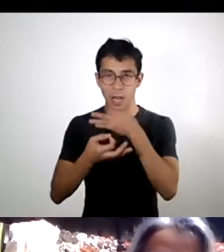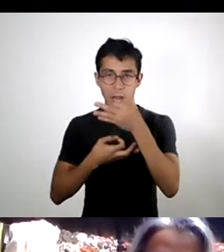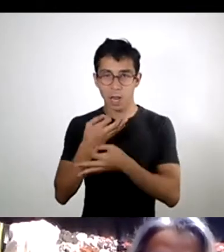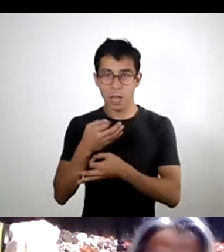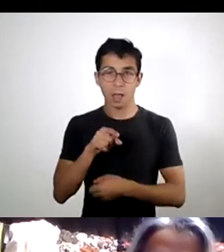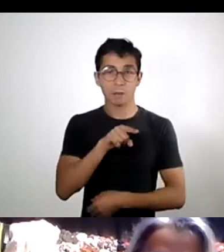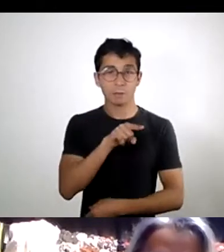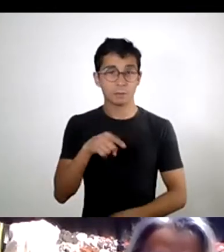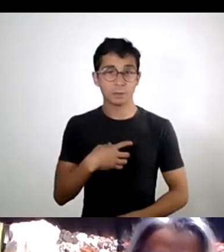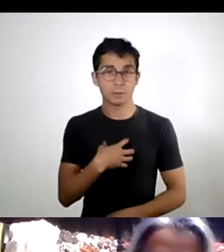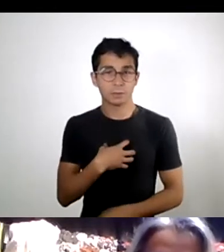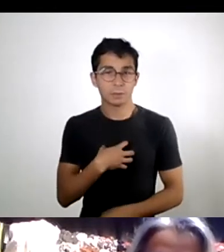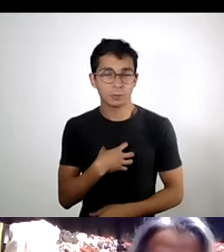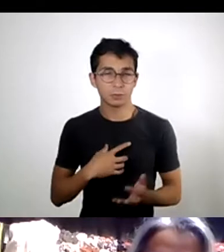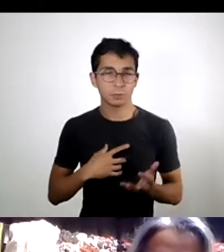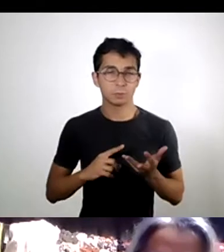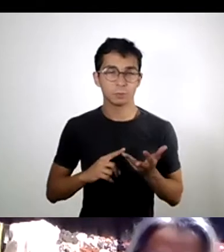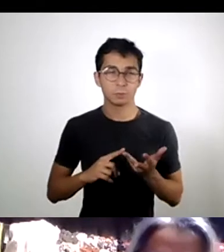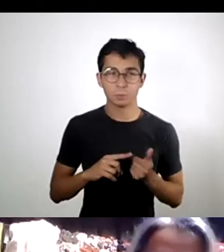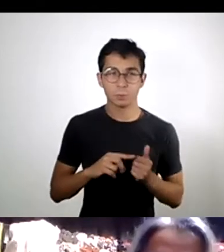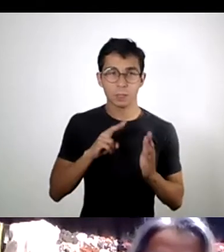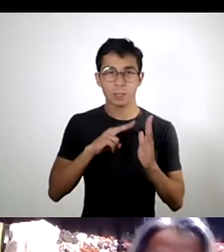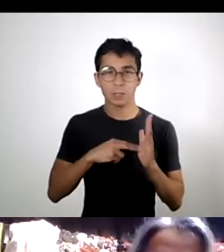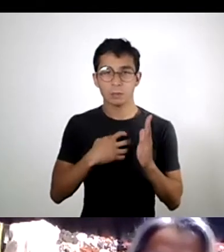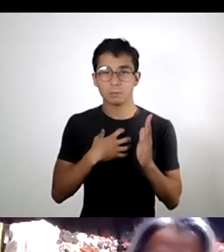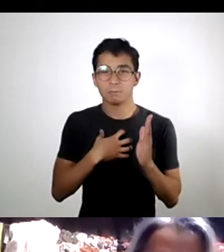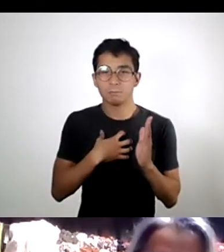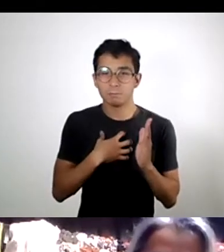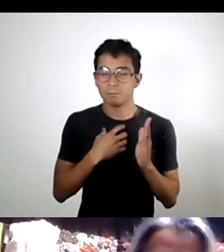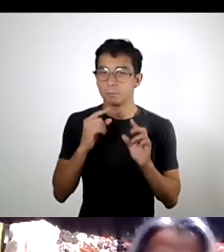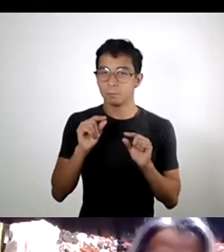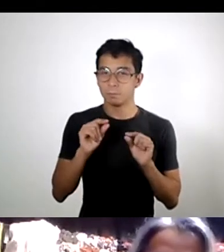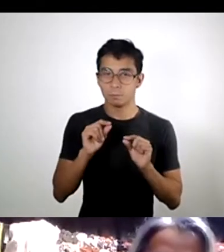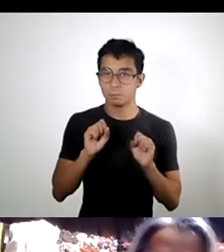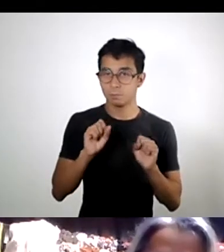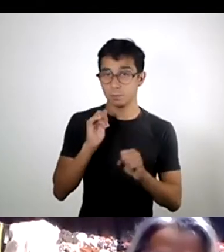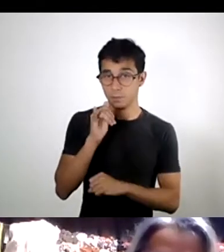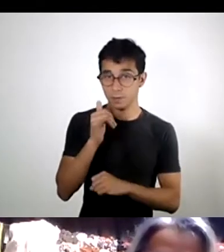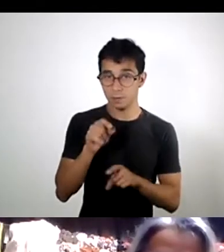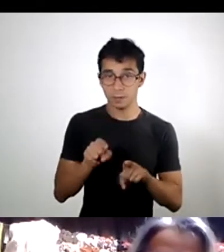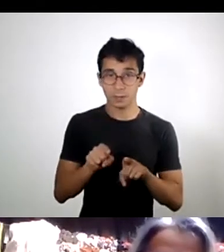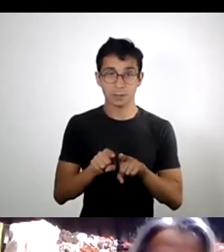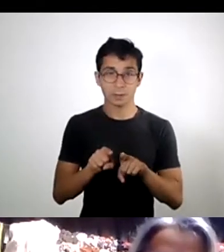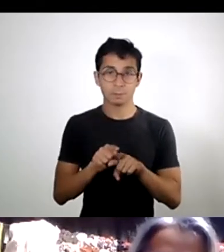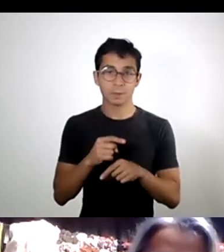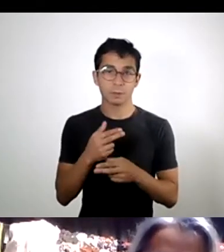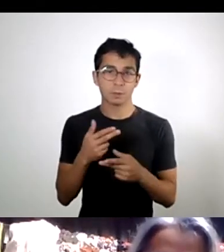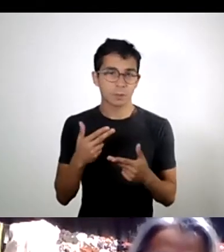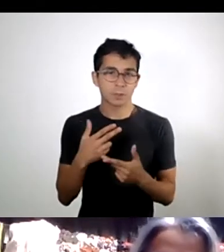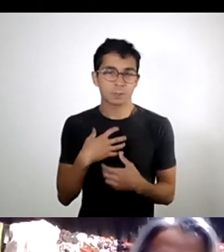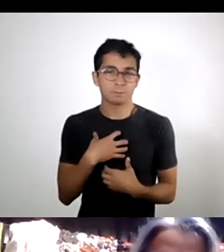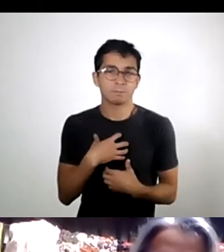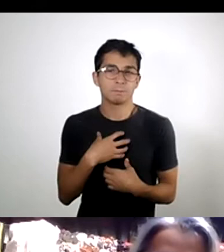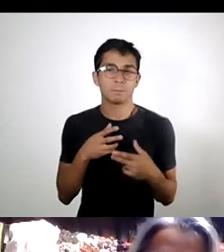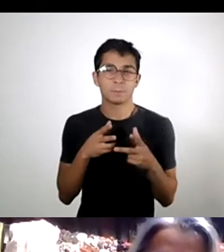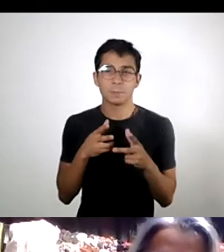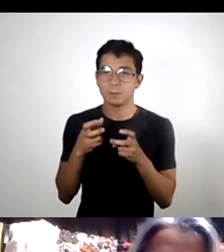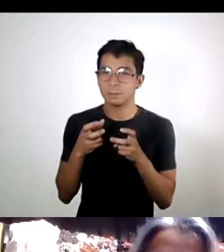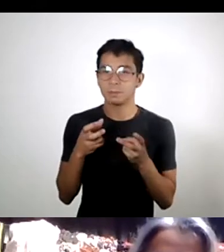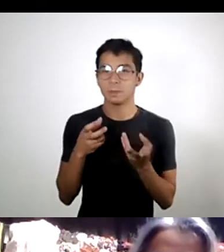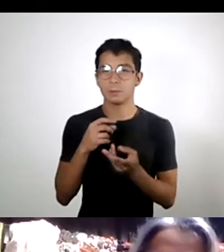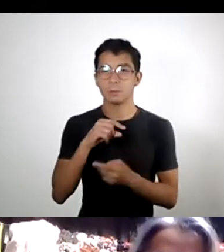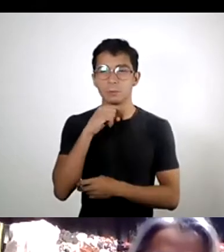sentiram ao ler, né, acompanhar essa leitura, quais foram as percepções de vocês, dúvidas, tem